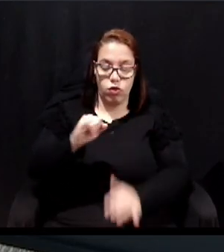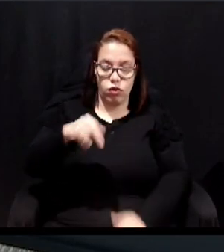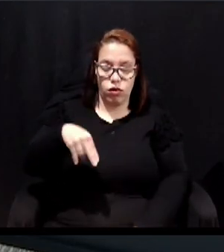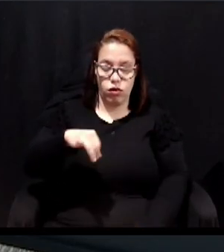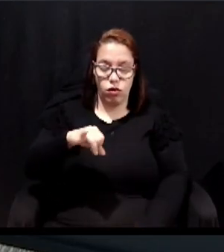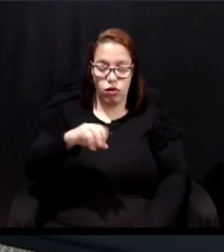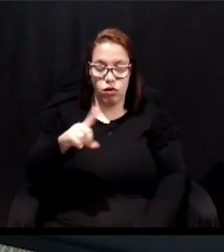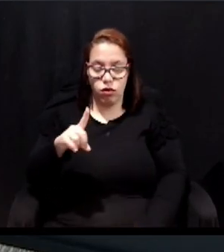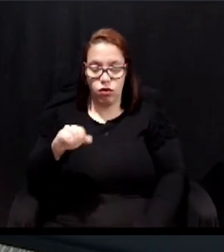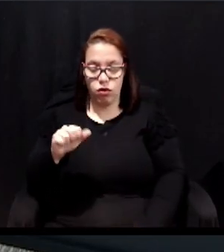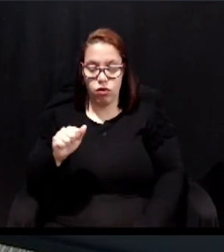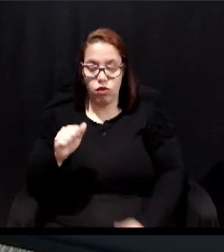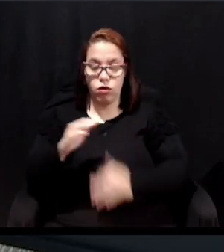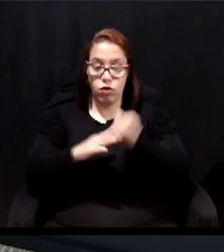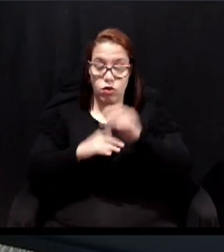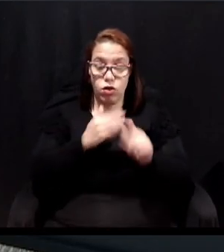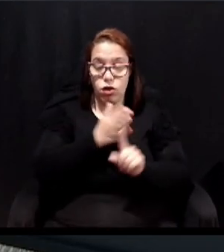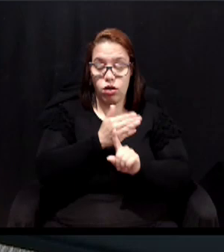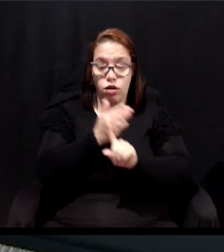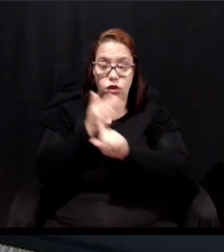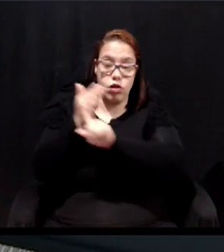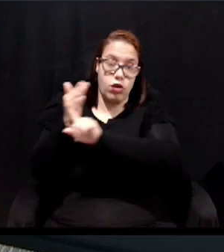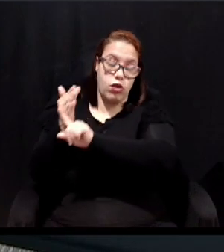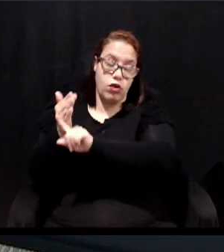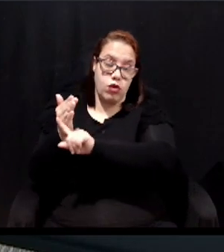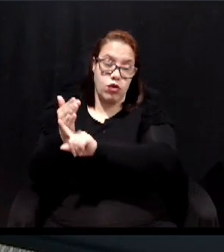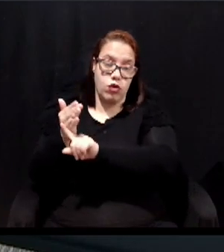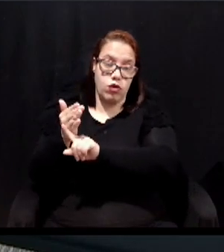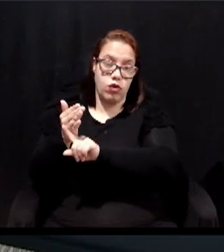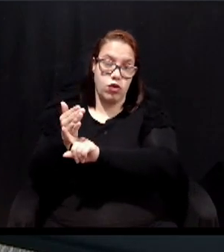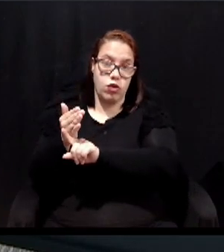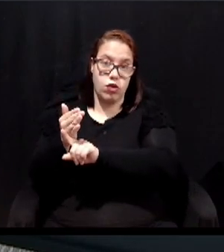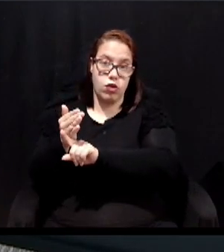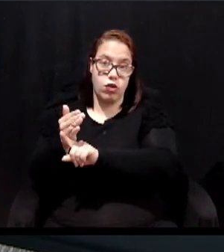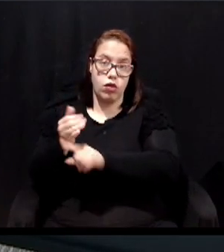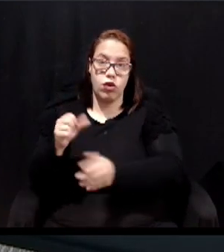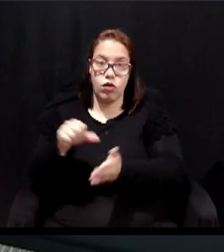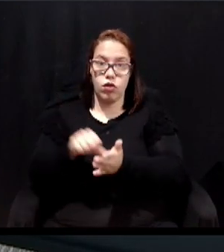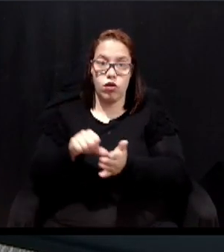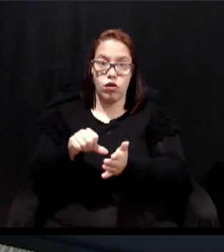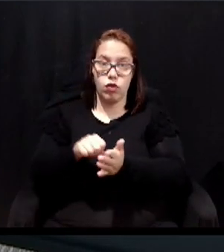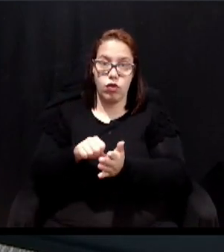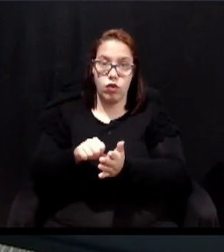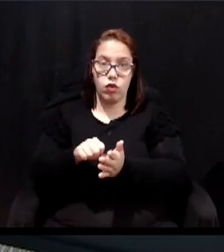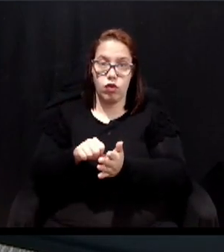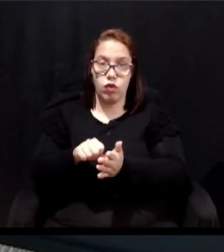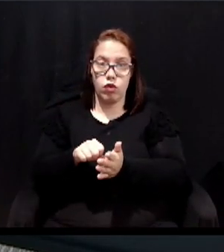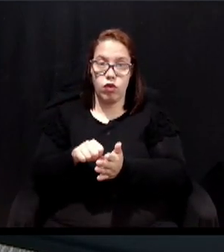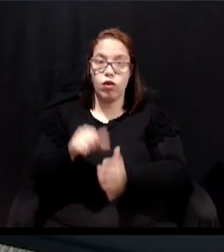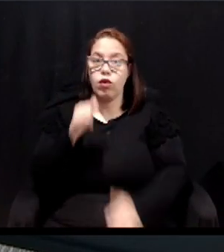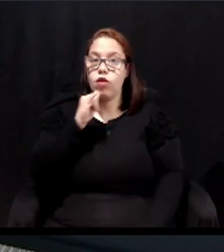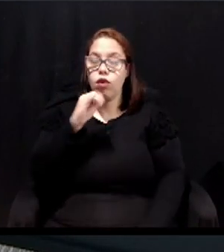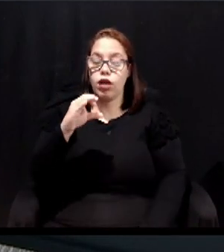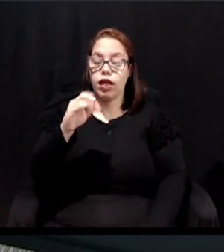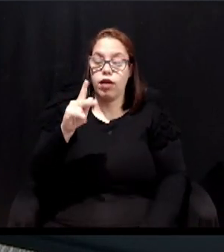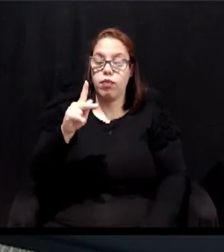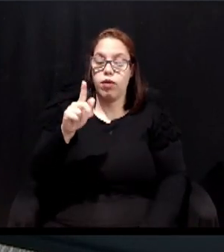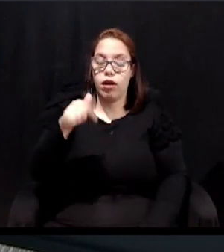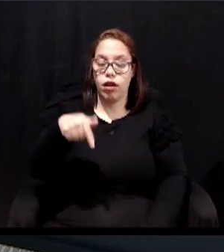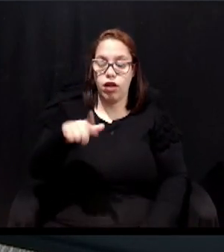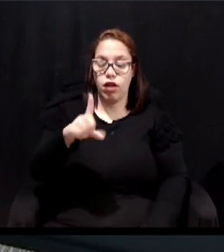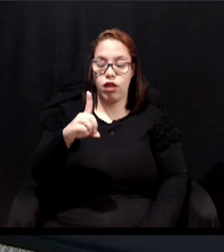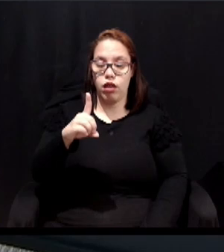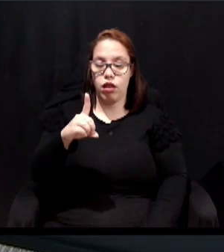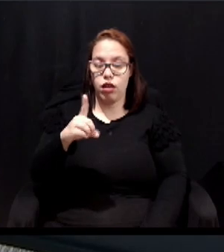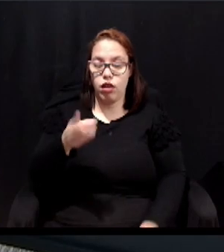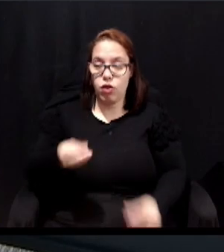serviços de tecnologia. Nós temos grandes polos de tecnologia aqui em Campinas, a exemplo do CNPq, que exporta os serviços deles para